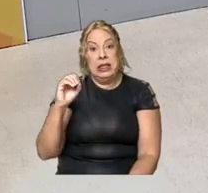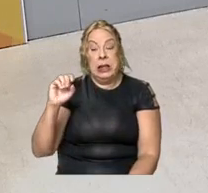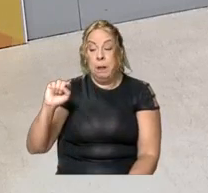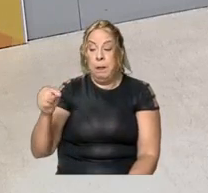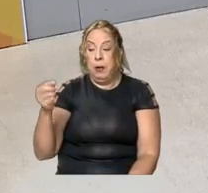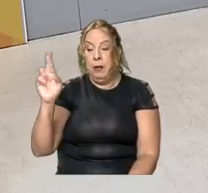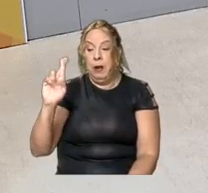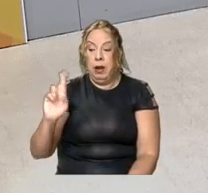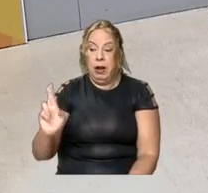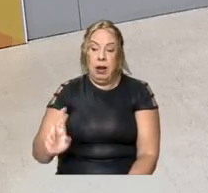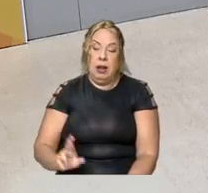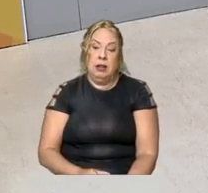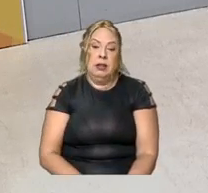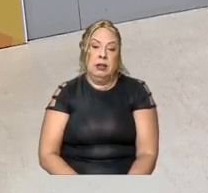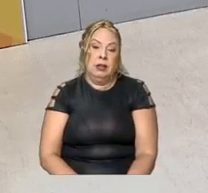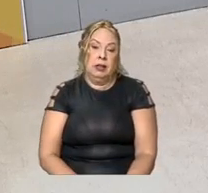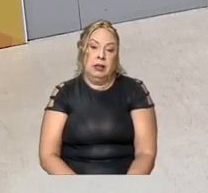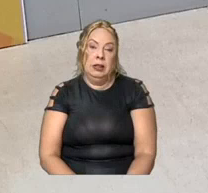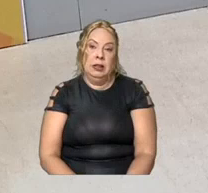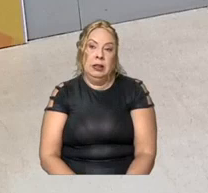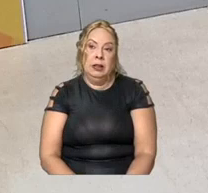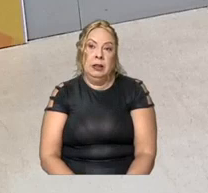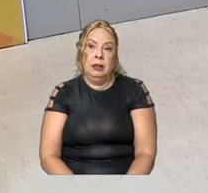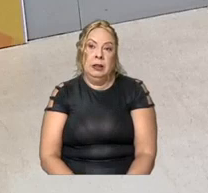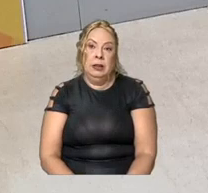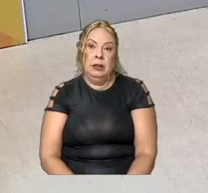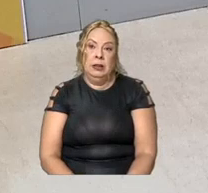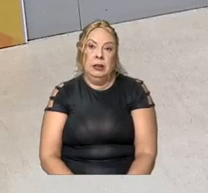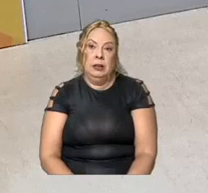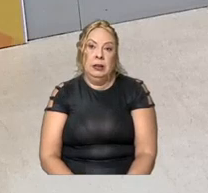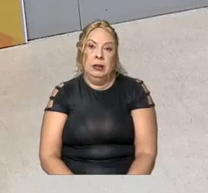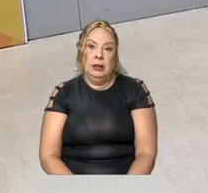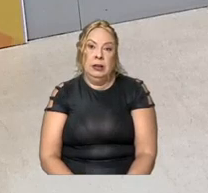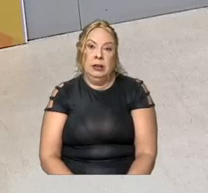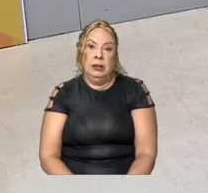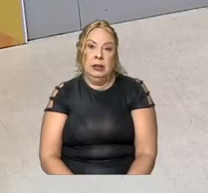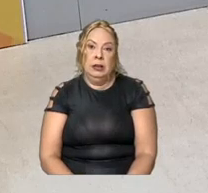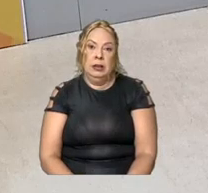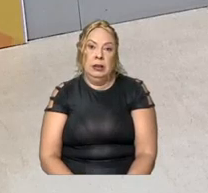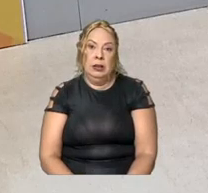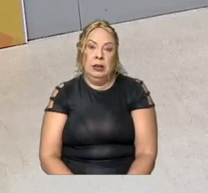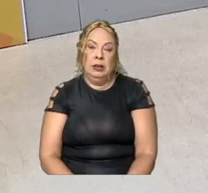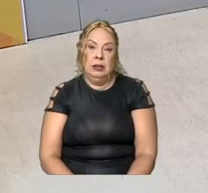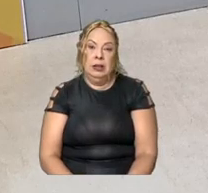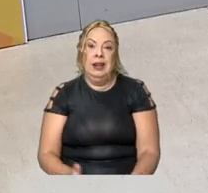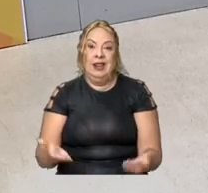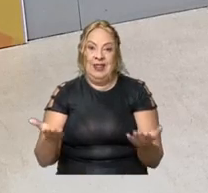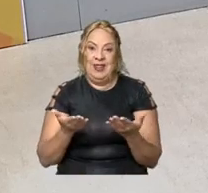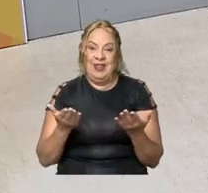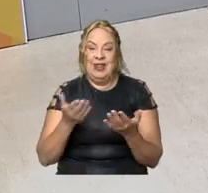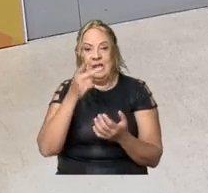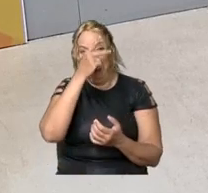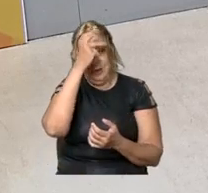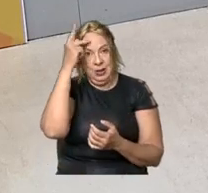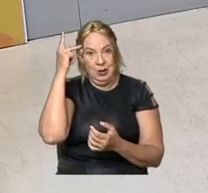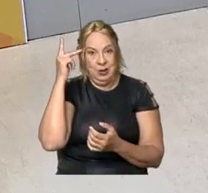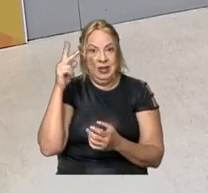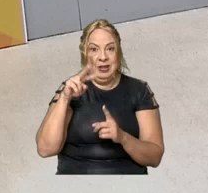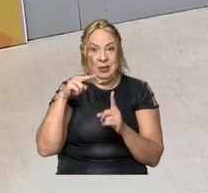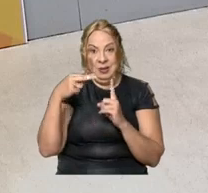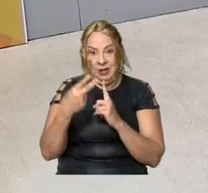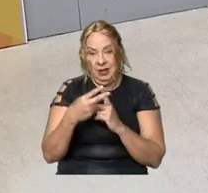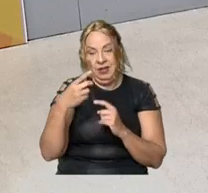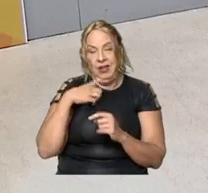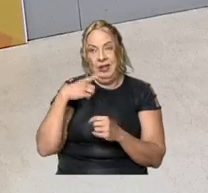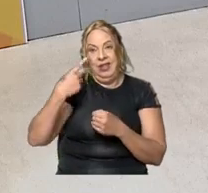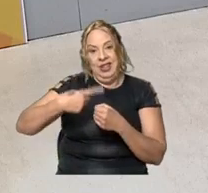100 mil reais, minha gente. Tá por uma bolinha, a turma tá na expectativa lá em Dores. A Jéssica mandando um abraço